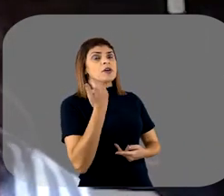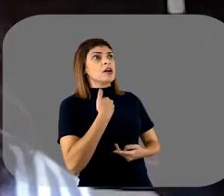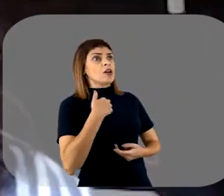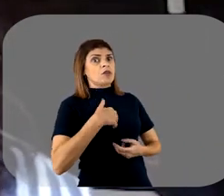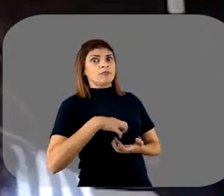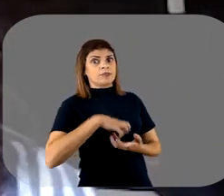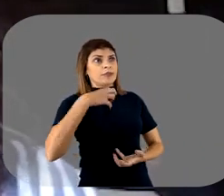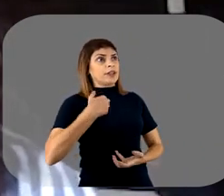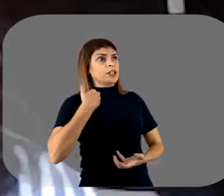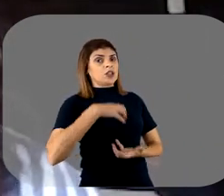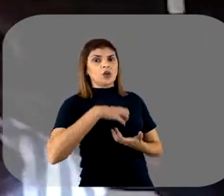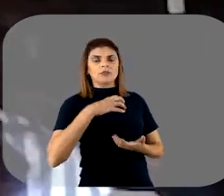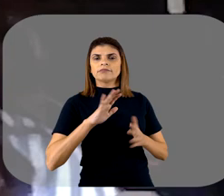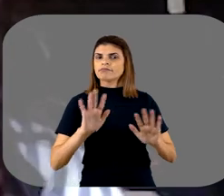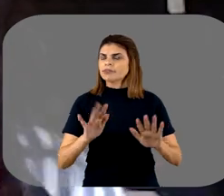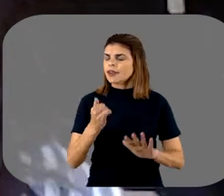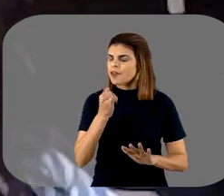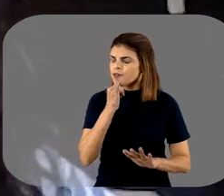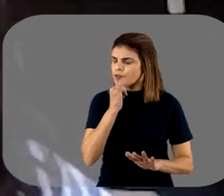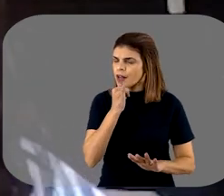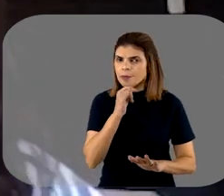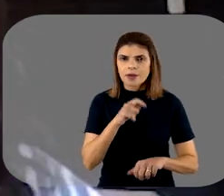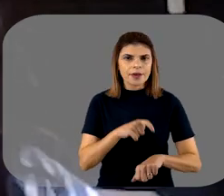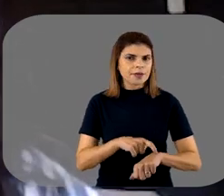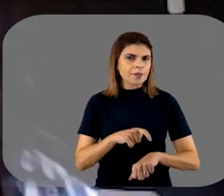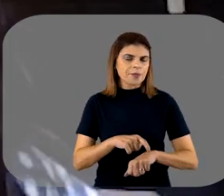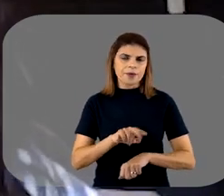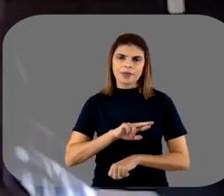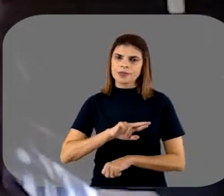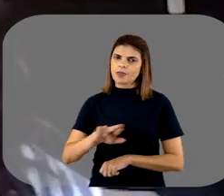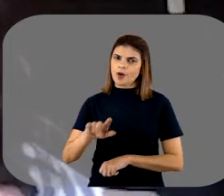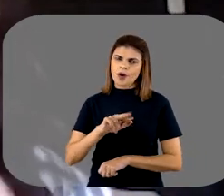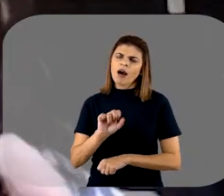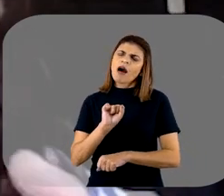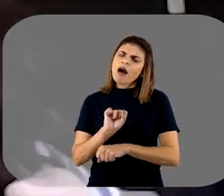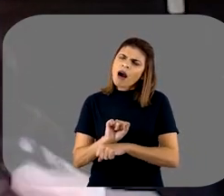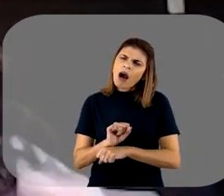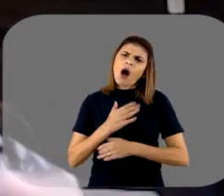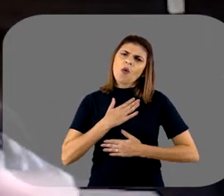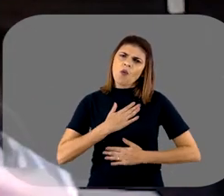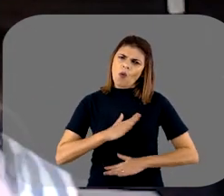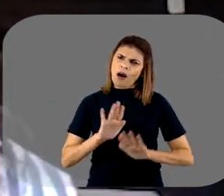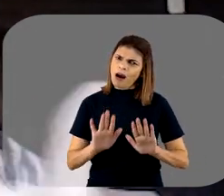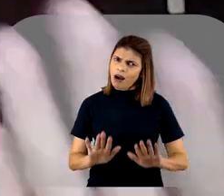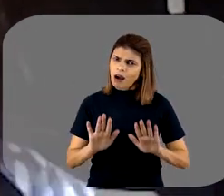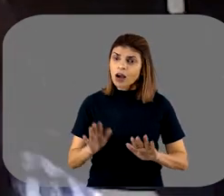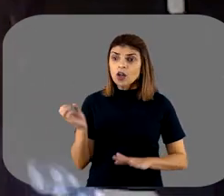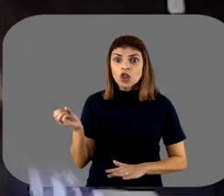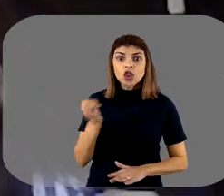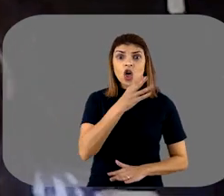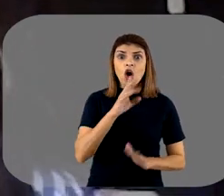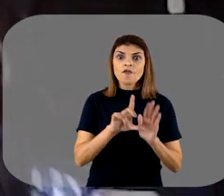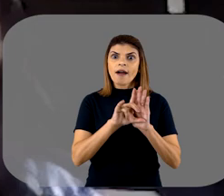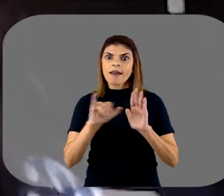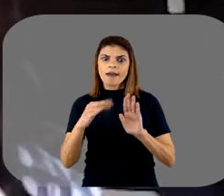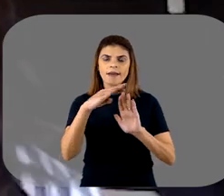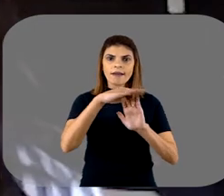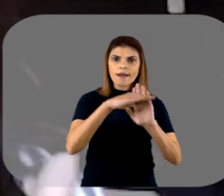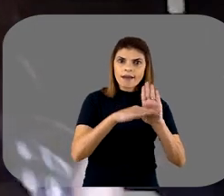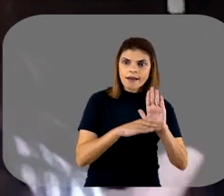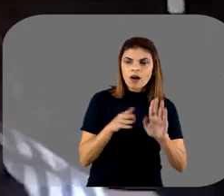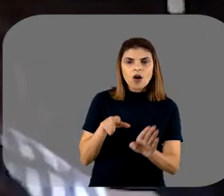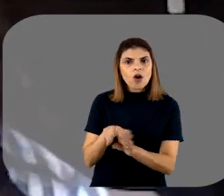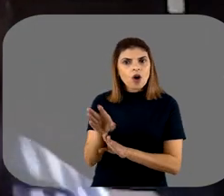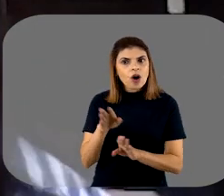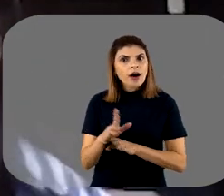visitas presenciais? Gente, ainda infelizmente não é hora, né? Vamos aguardar, né? Novas diretrizes virão,